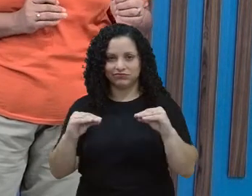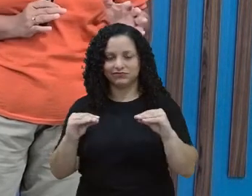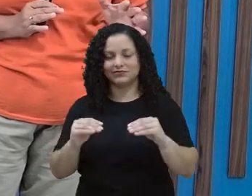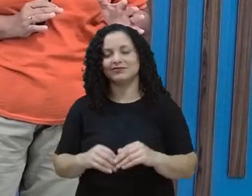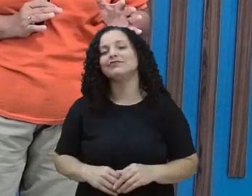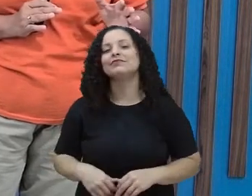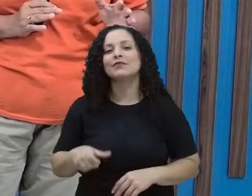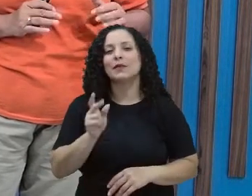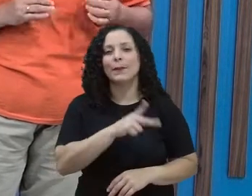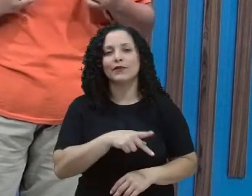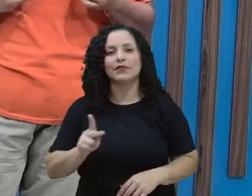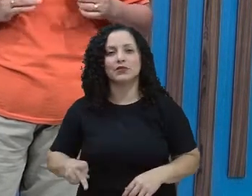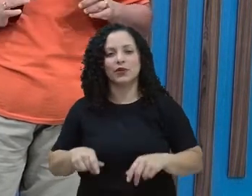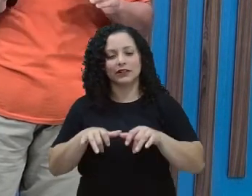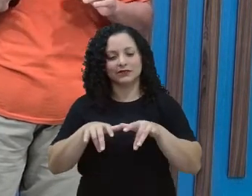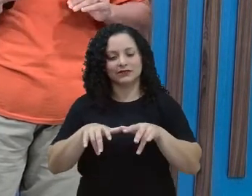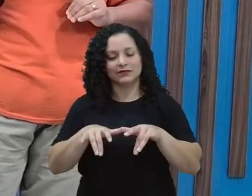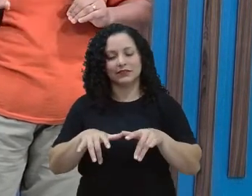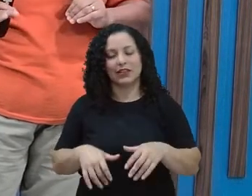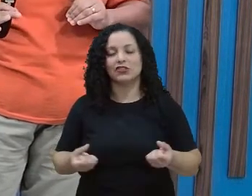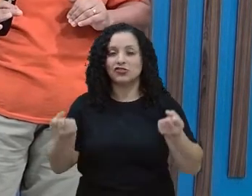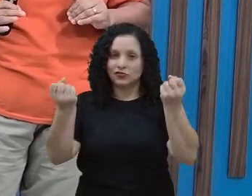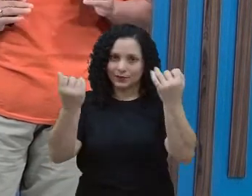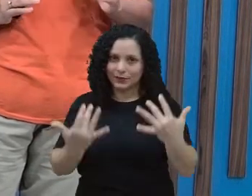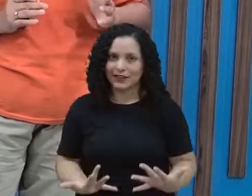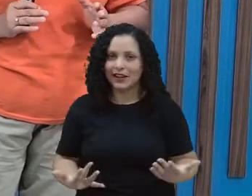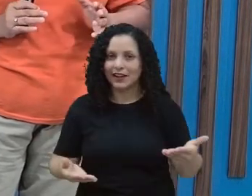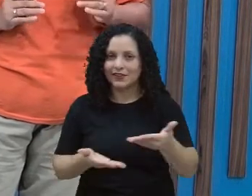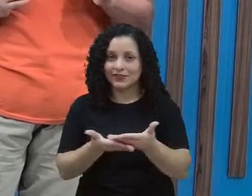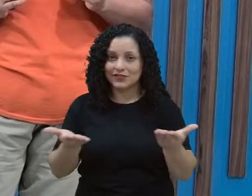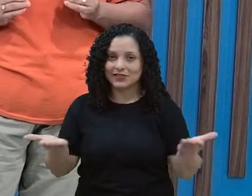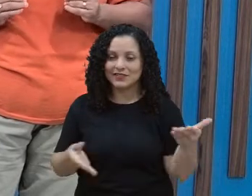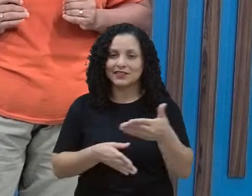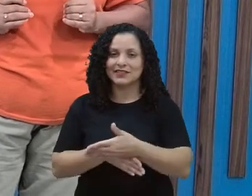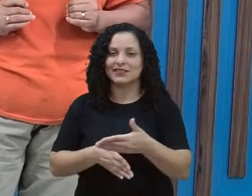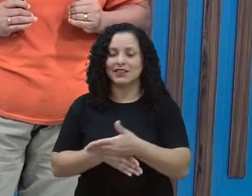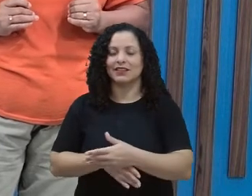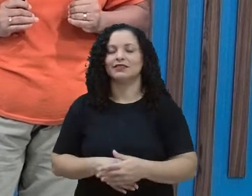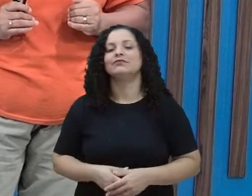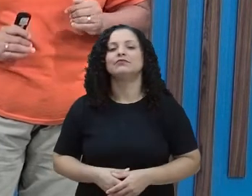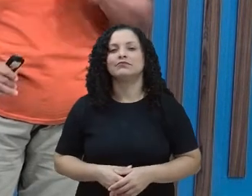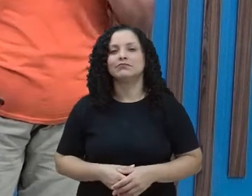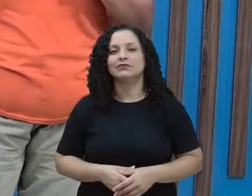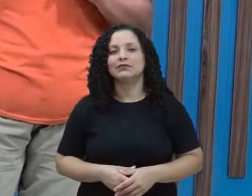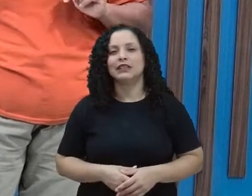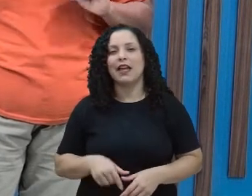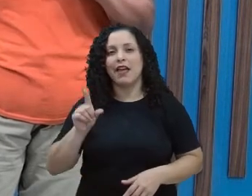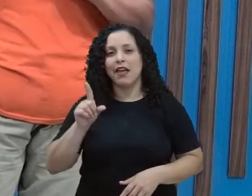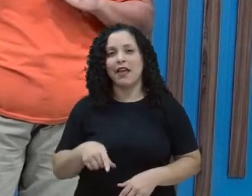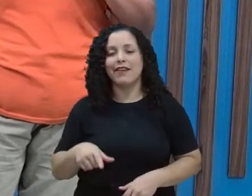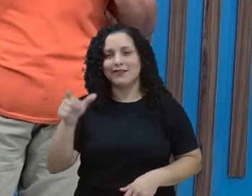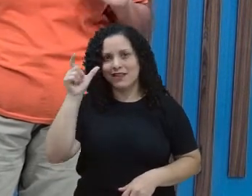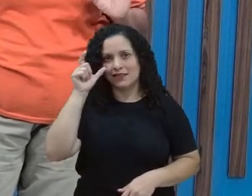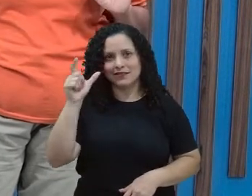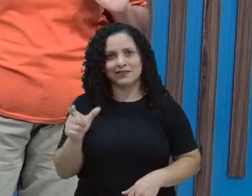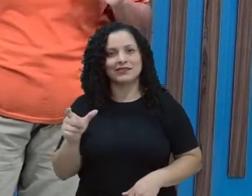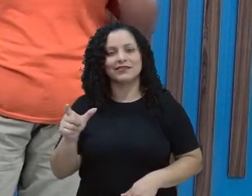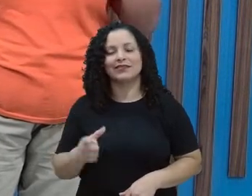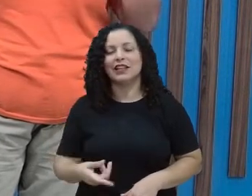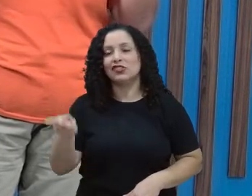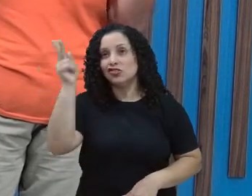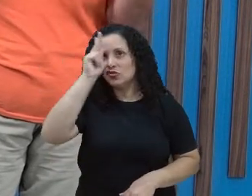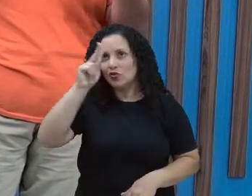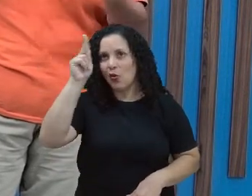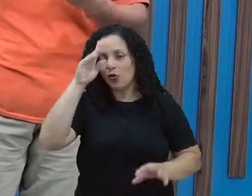professora Verônica explica para vocês e vocês vão poder acessar. Então, como a professora Verônica disse, é interessante conhecer a história toda,